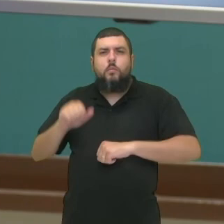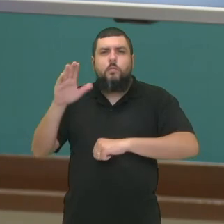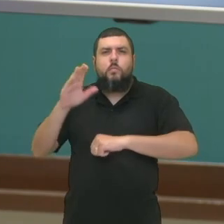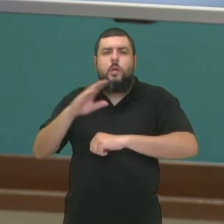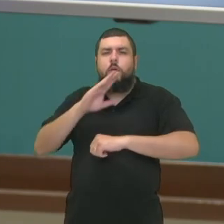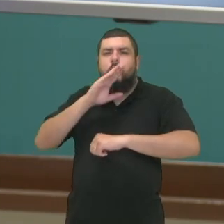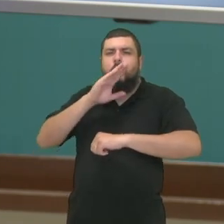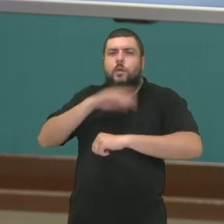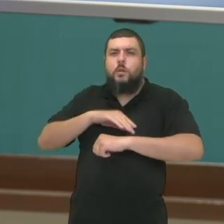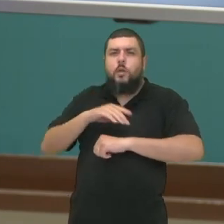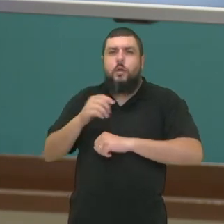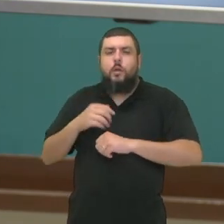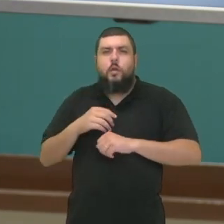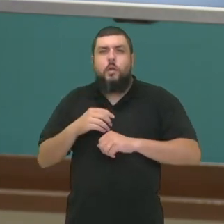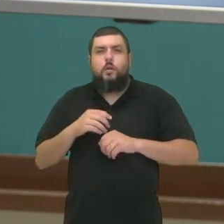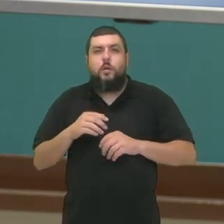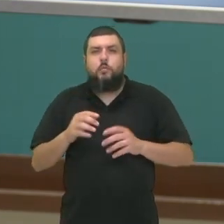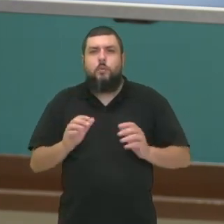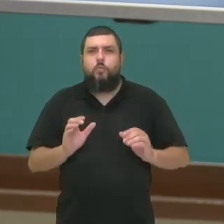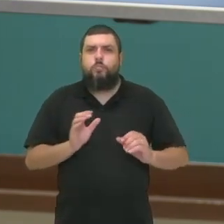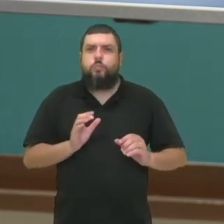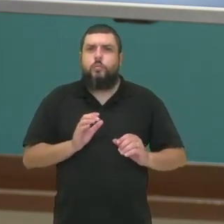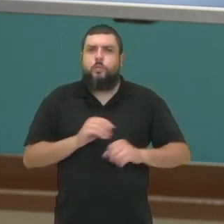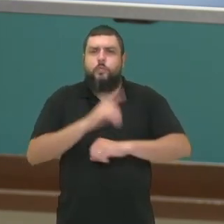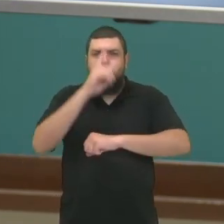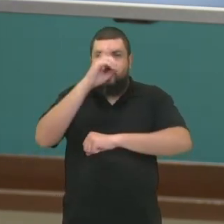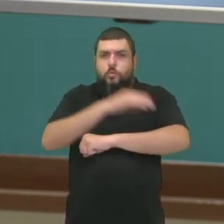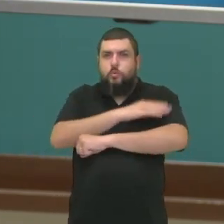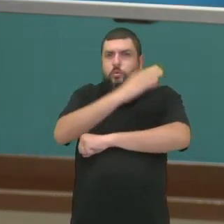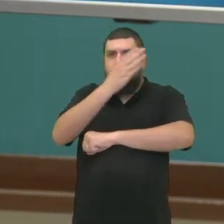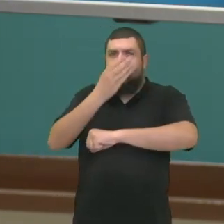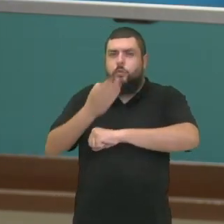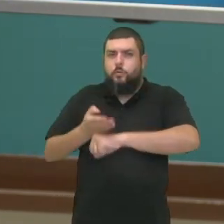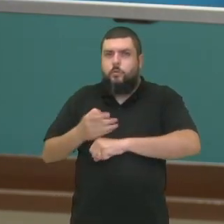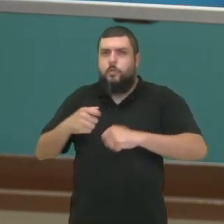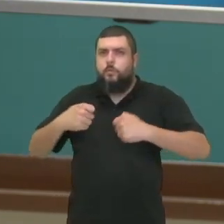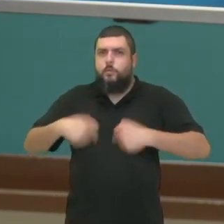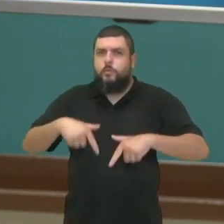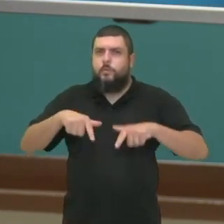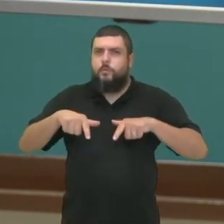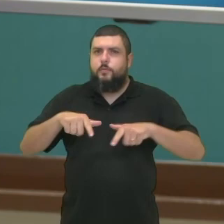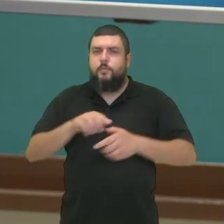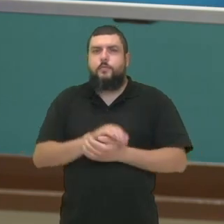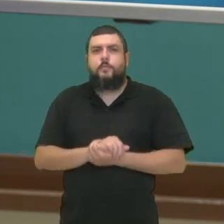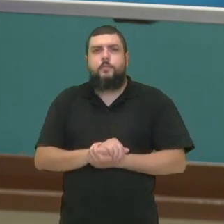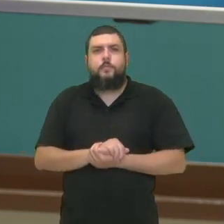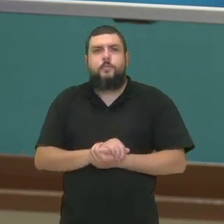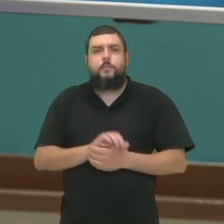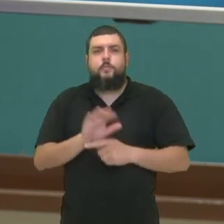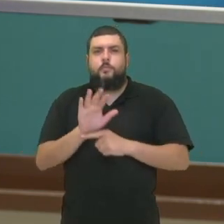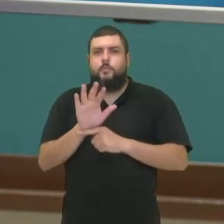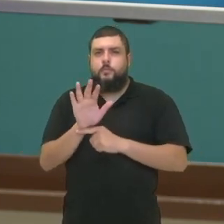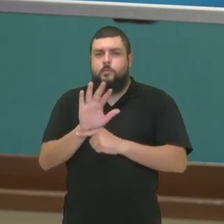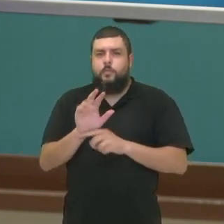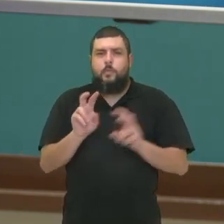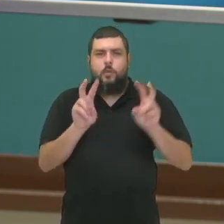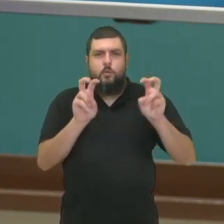os patrícios utilizavam durante o dia, porque não precisavam estar trabalhando sempre. Nesse vídeo, nós falamos sobre